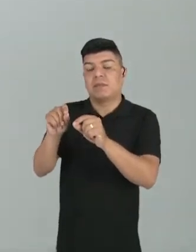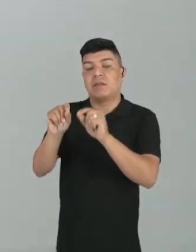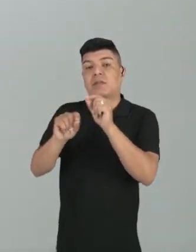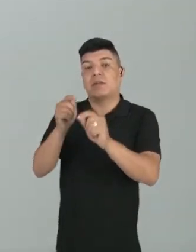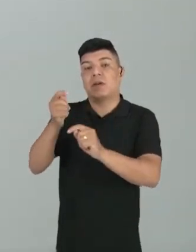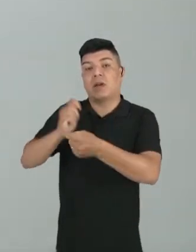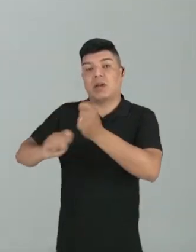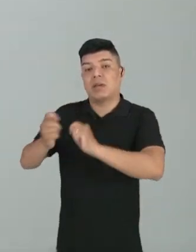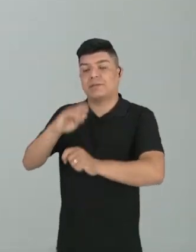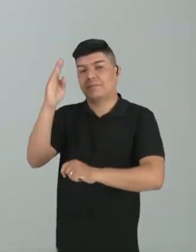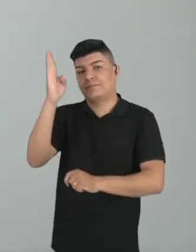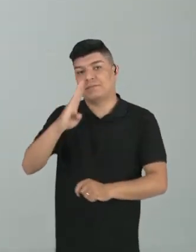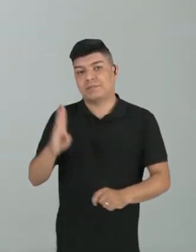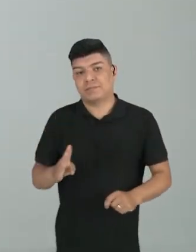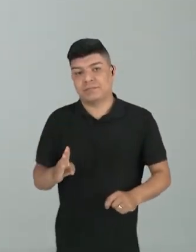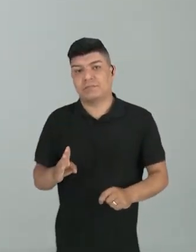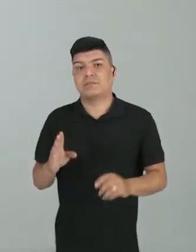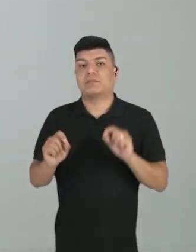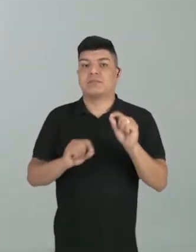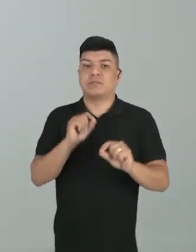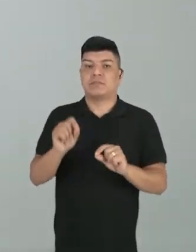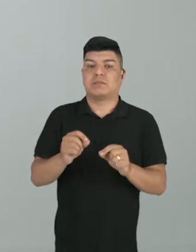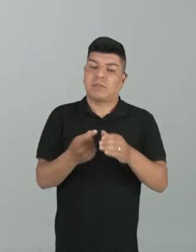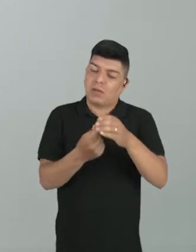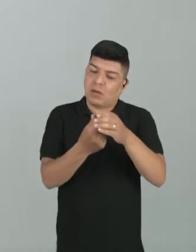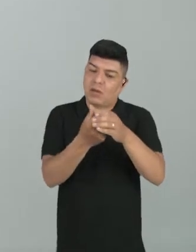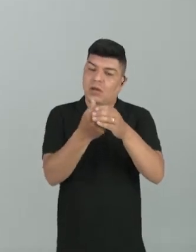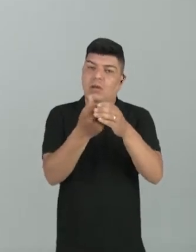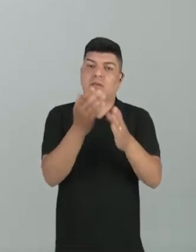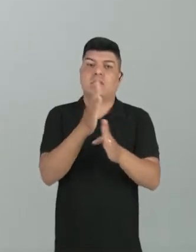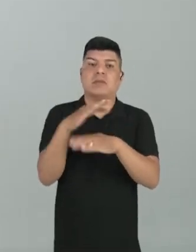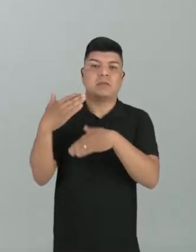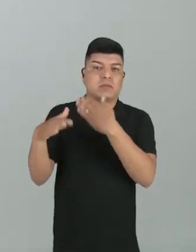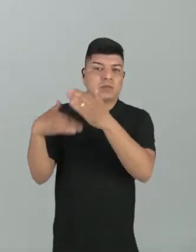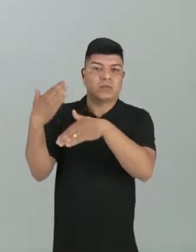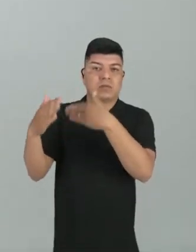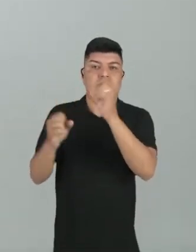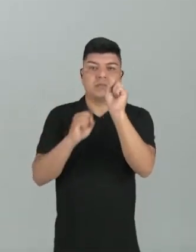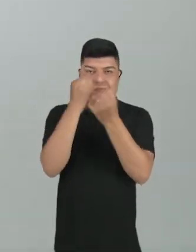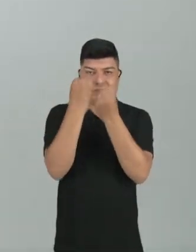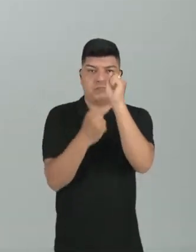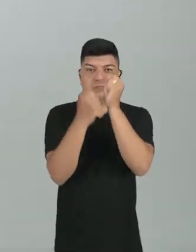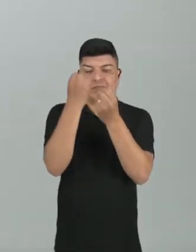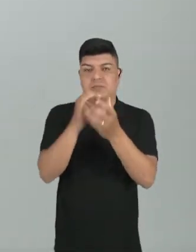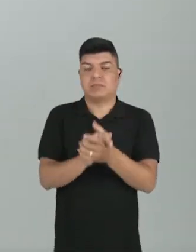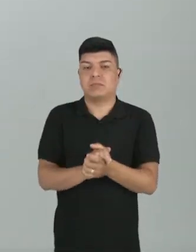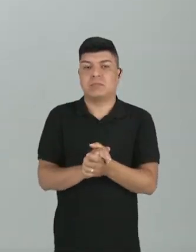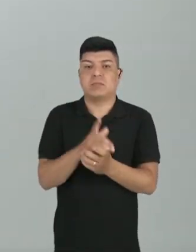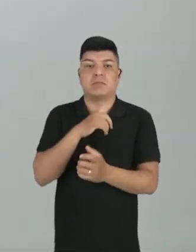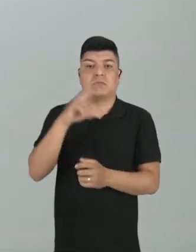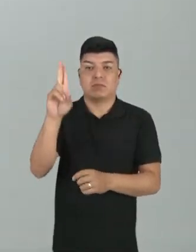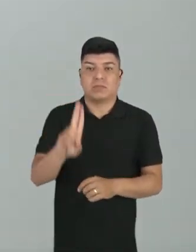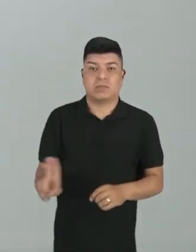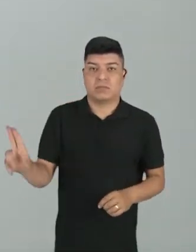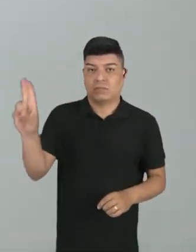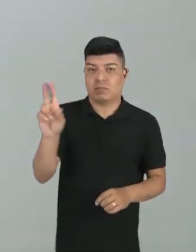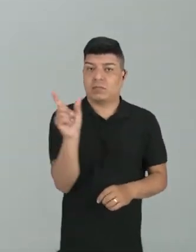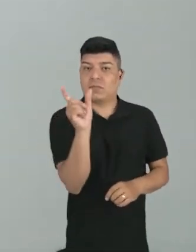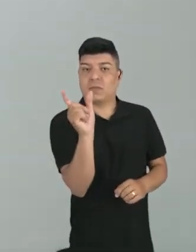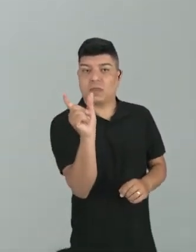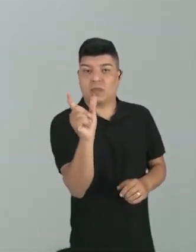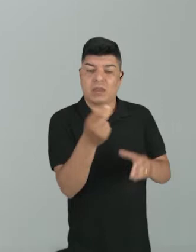sua gênese, a ascensão do capitalismo se deu com o processo de industrialização. Quando utilizamos essa